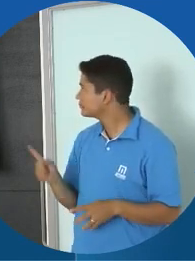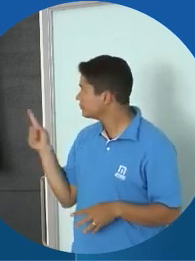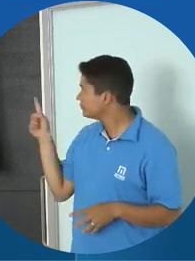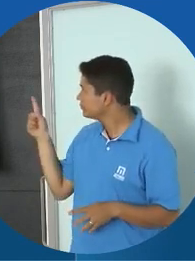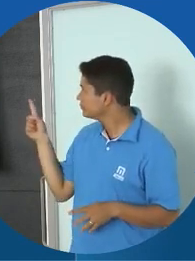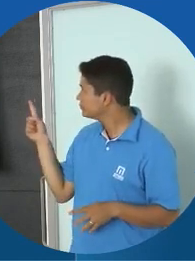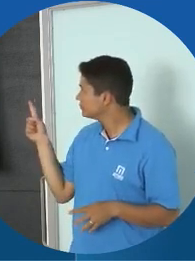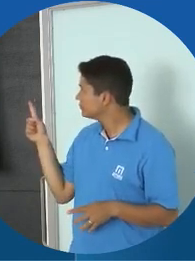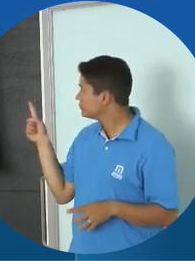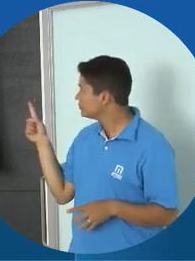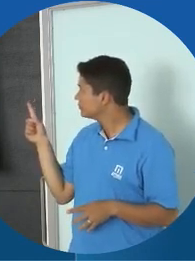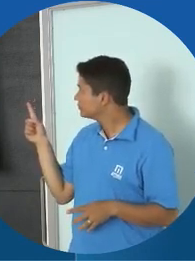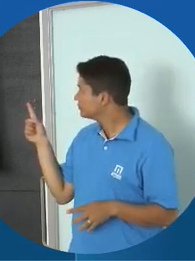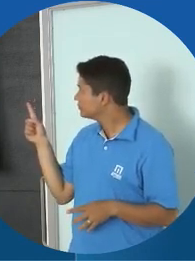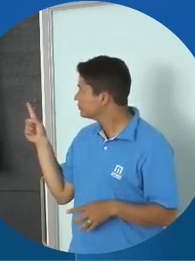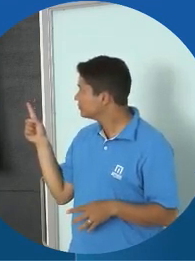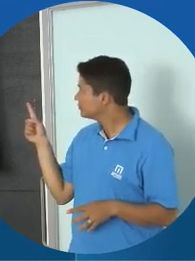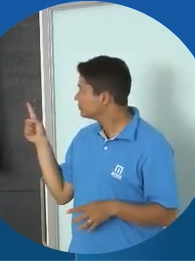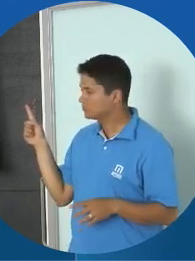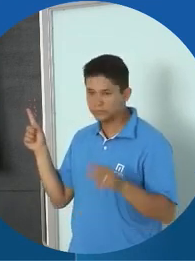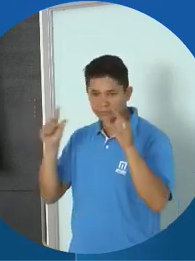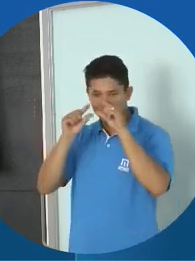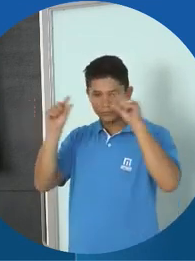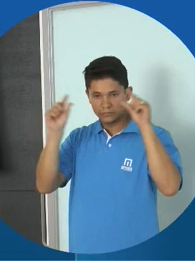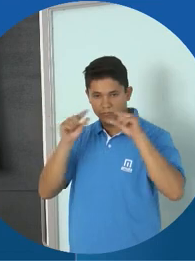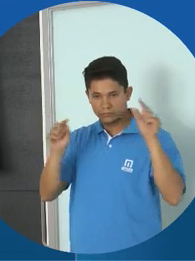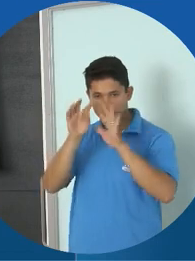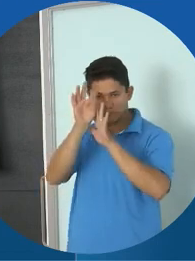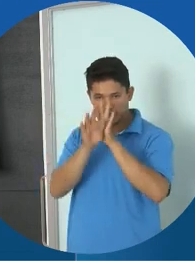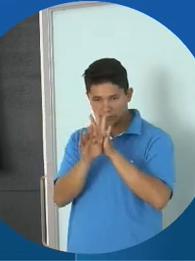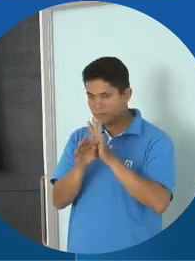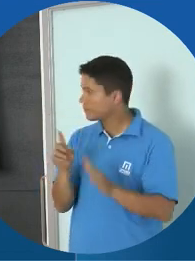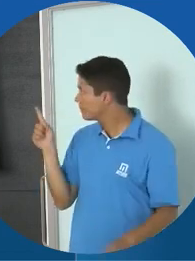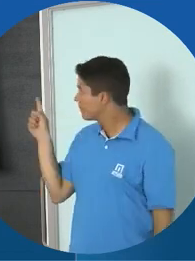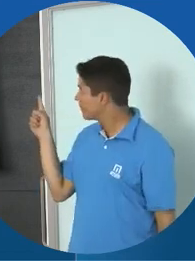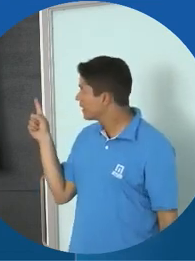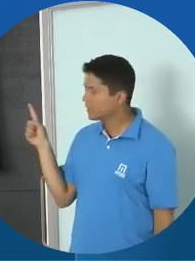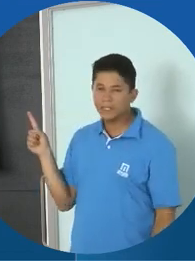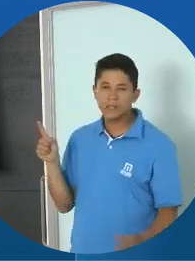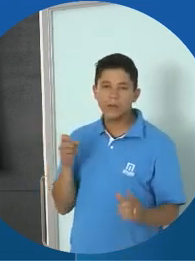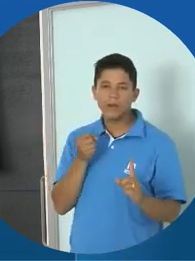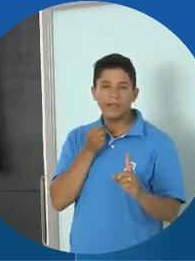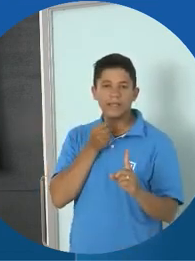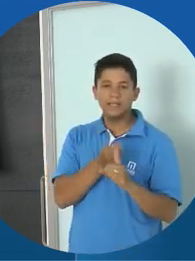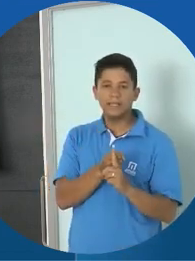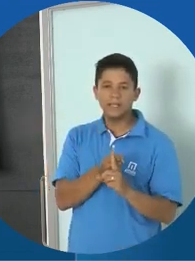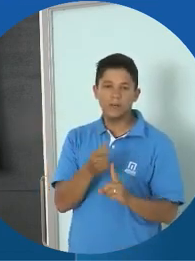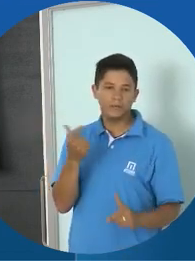termos de solubilização e lixiviação, não causa nenhum impacto.